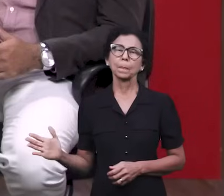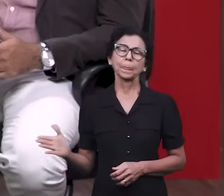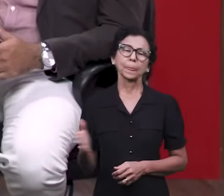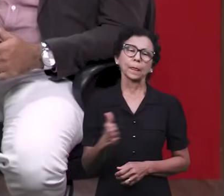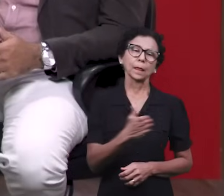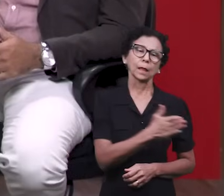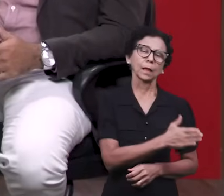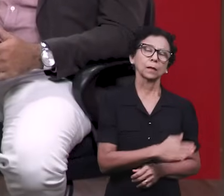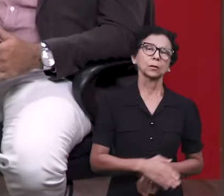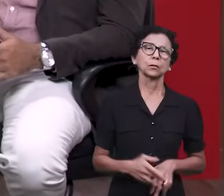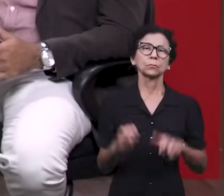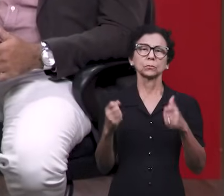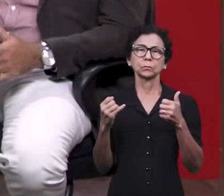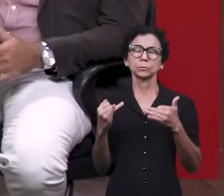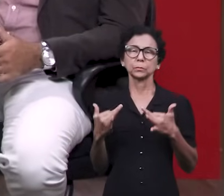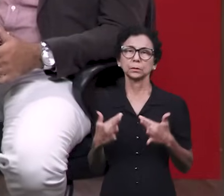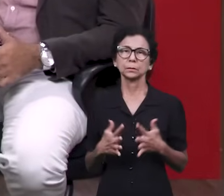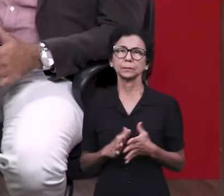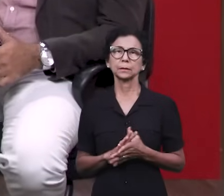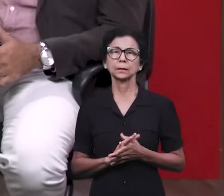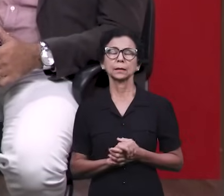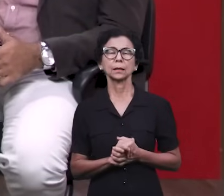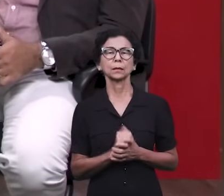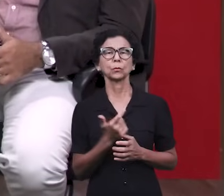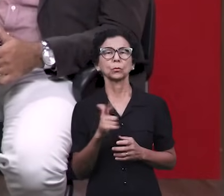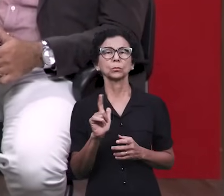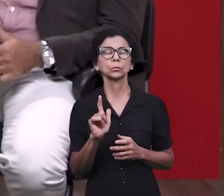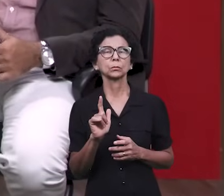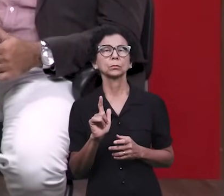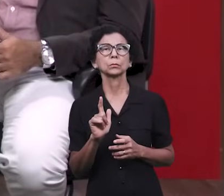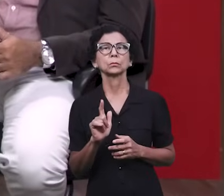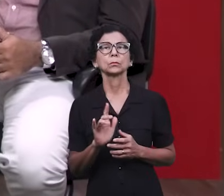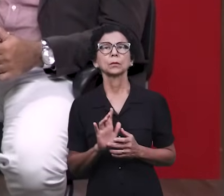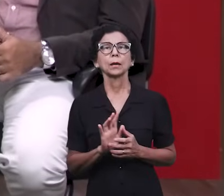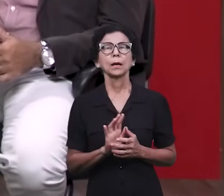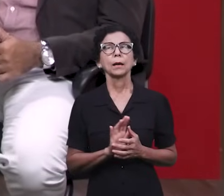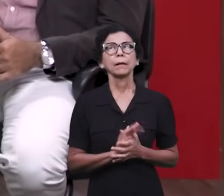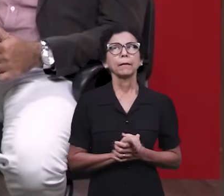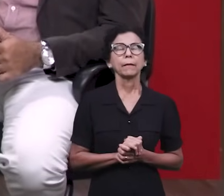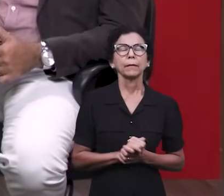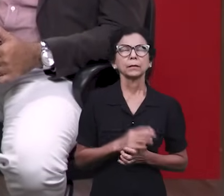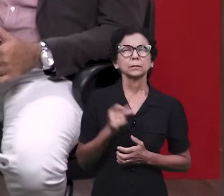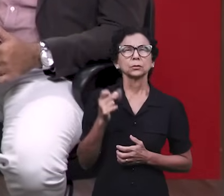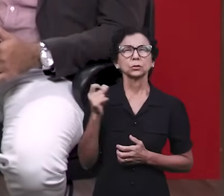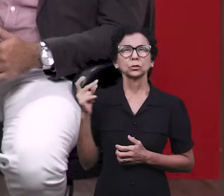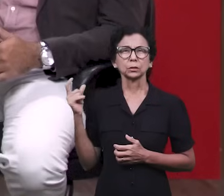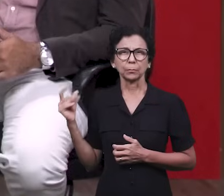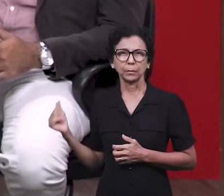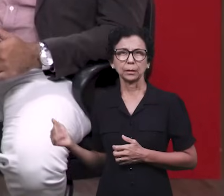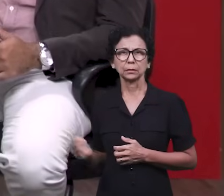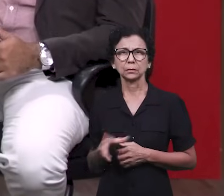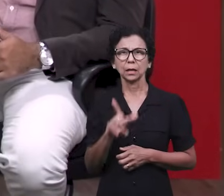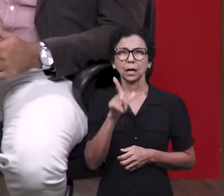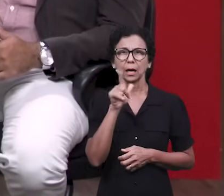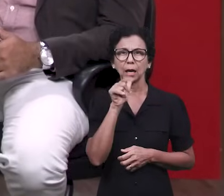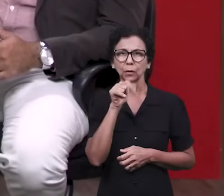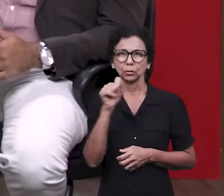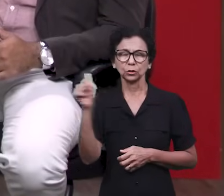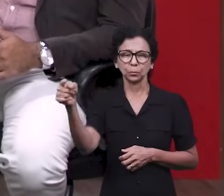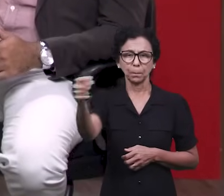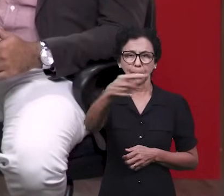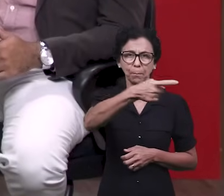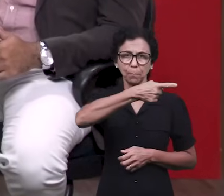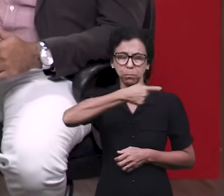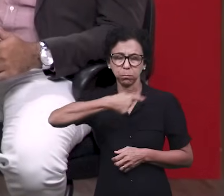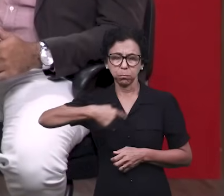aos paradouros de ônibus, né? Aos aeroportos aí, porque na época os poços eles